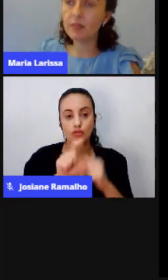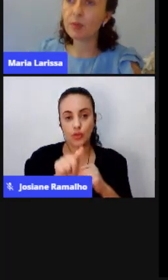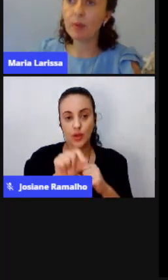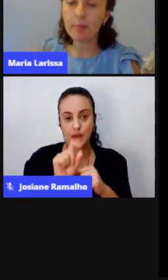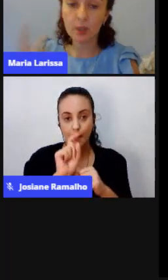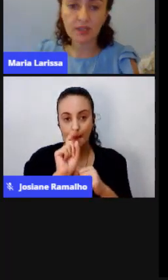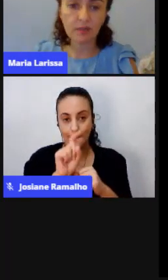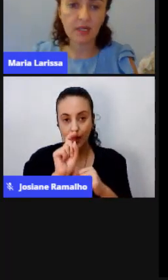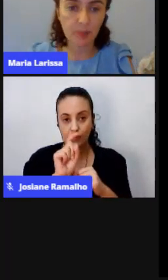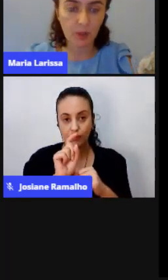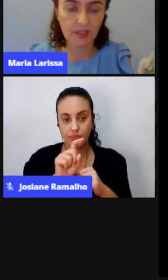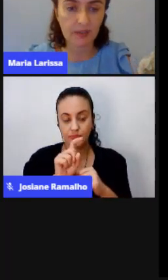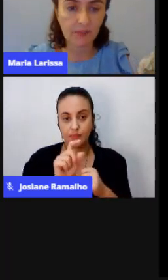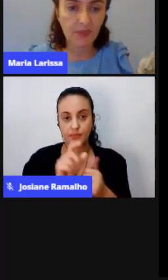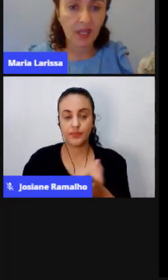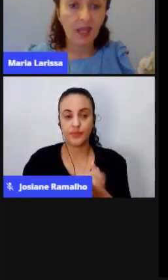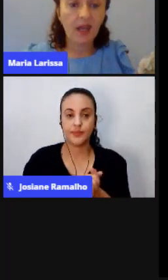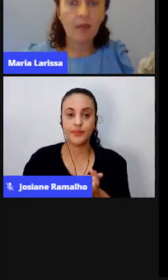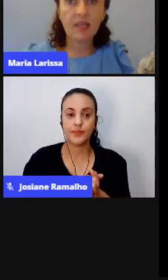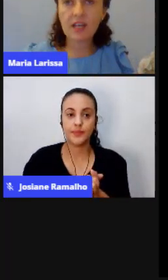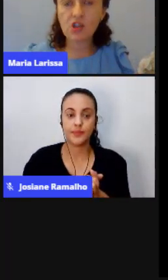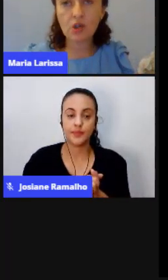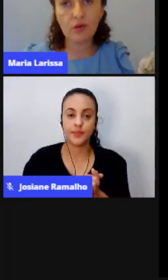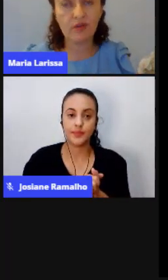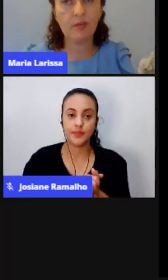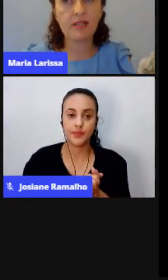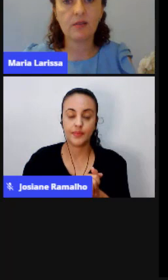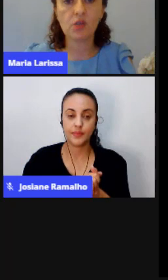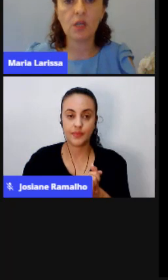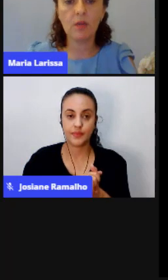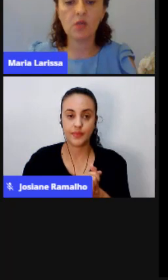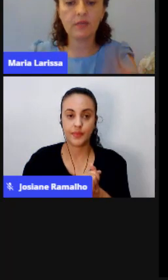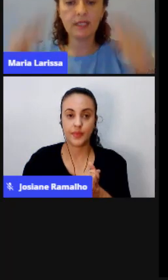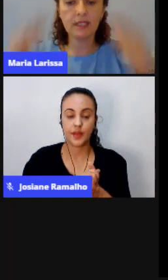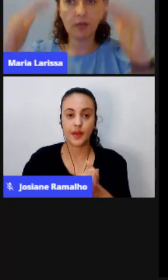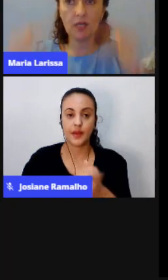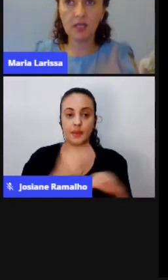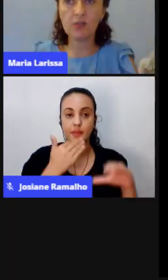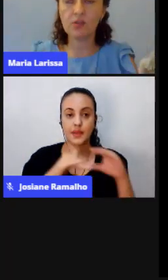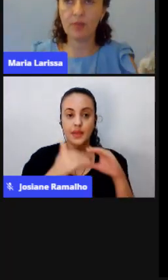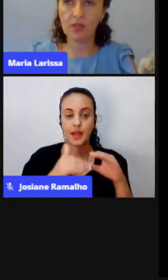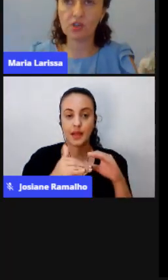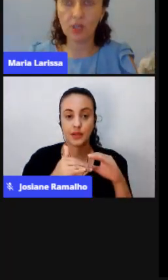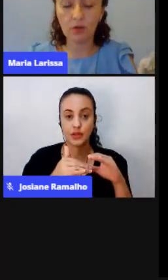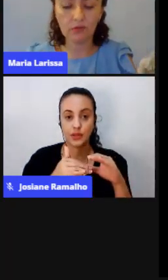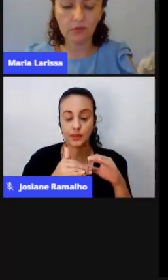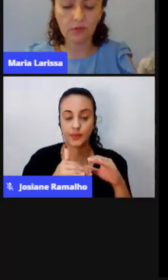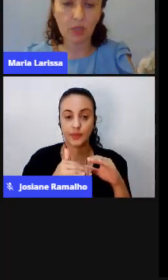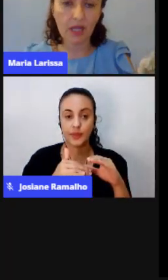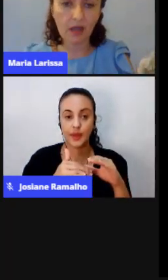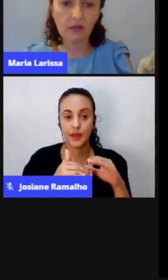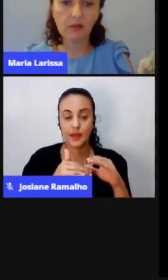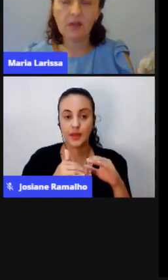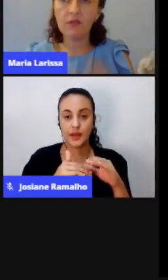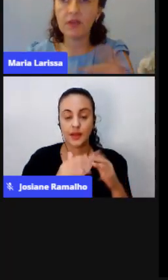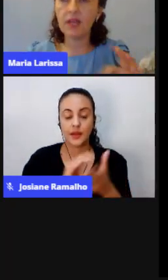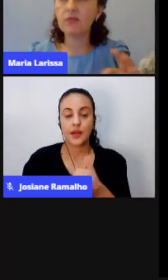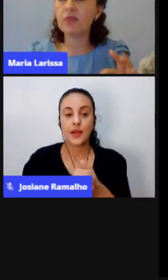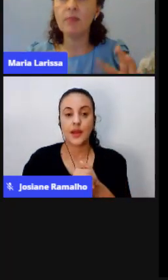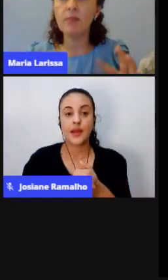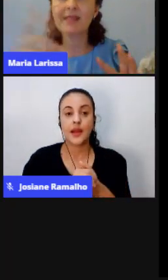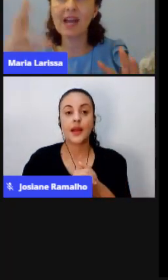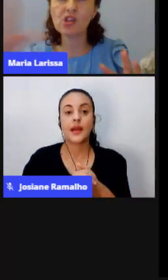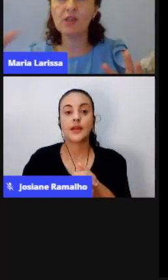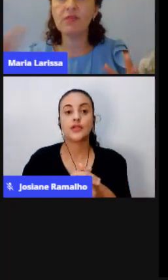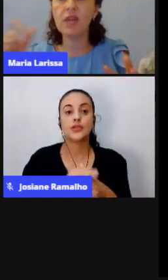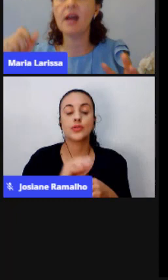mostrar o link para uma próxima resposta. Mensagem de confirmação. Geralmente, quando você termina de preencher um formulário,